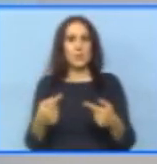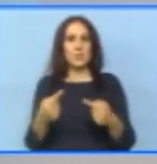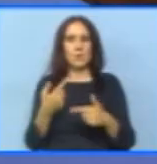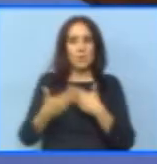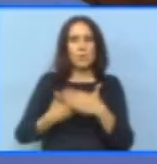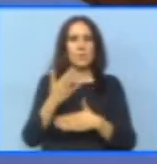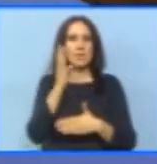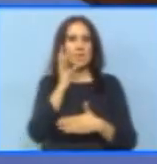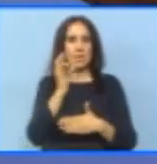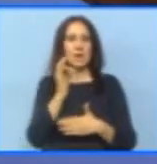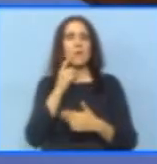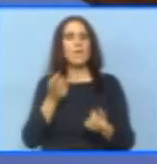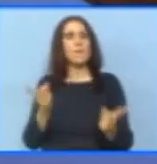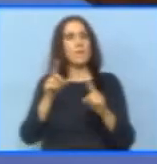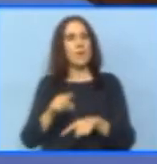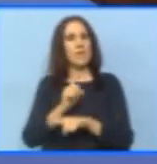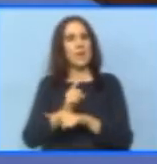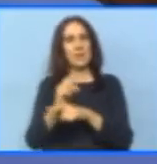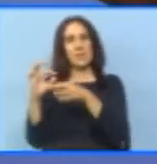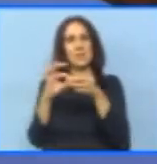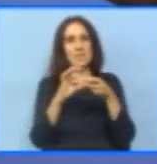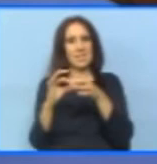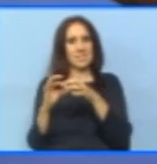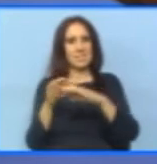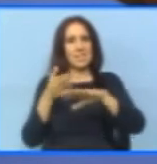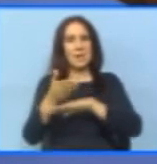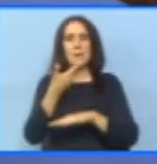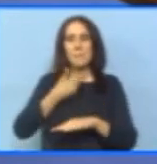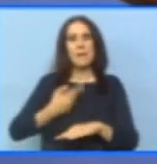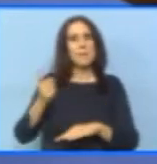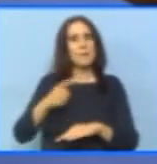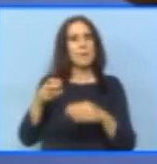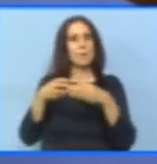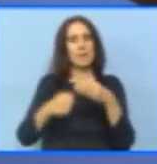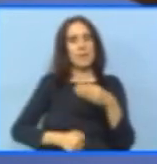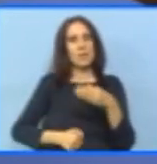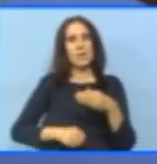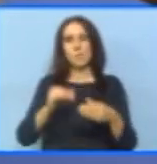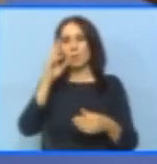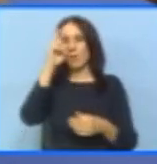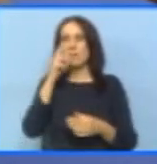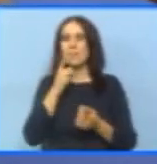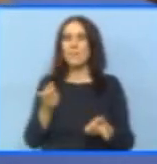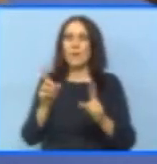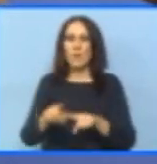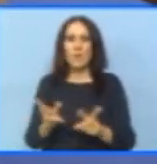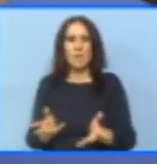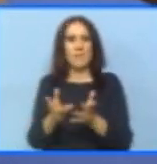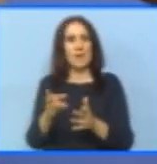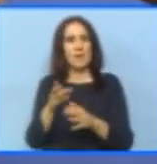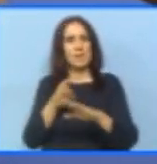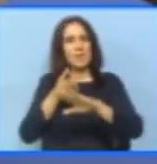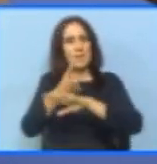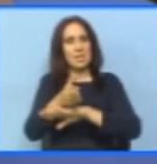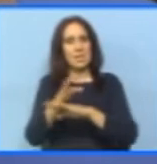tentar, há uma tentativa de voltar a fazer esta ligação em direto. Há muitos pedidos da comunidade católica na Rússia para que volte a acontecer esta ligação